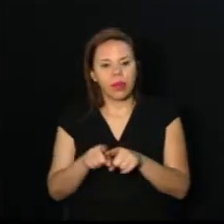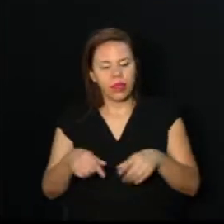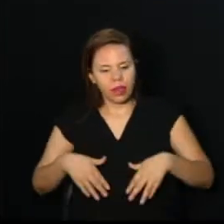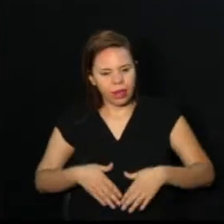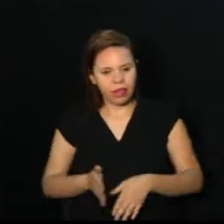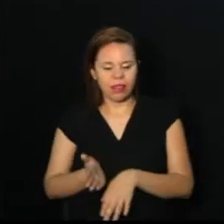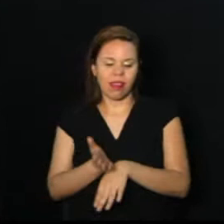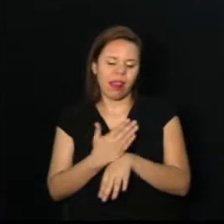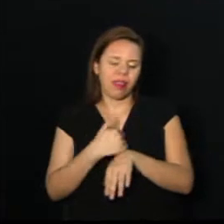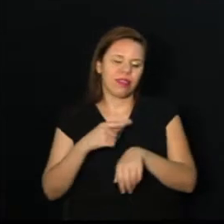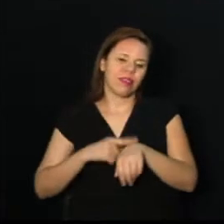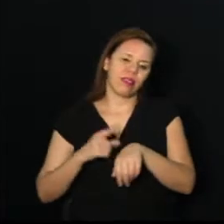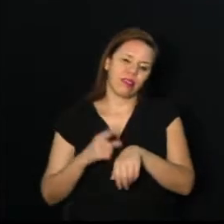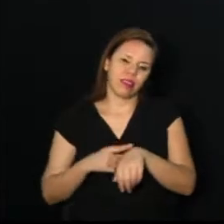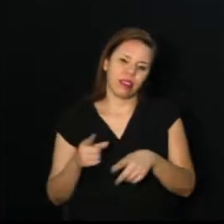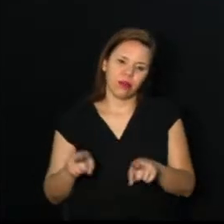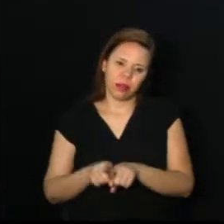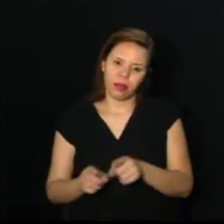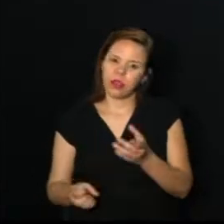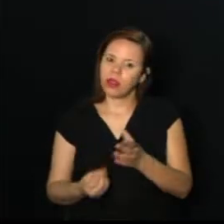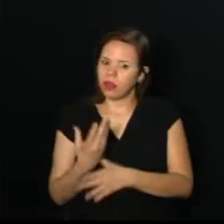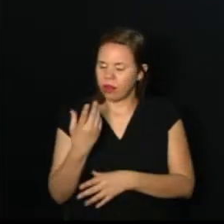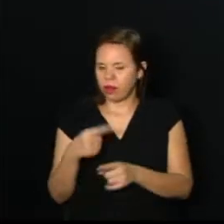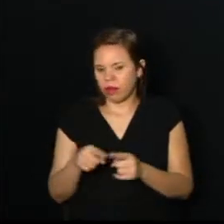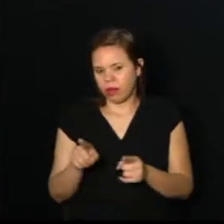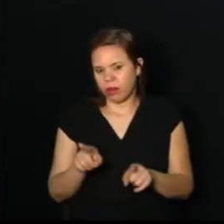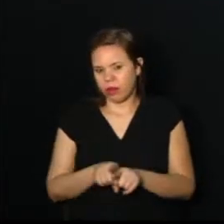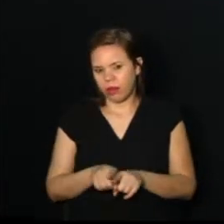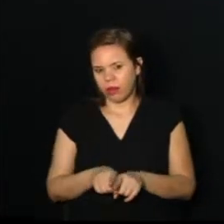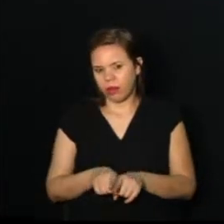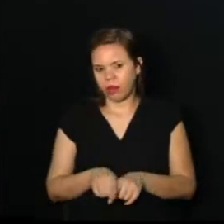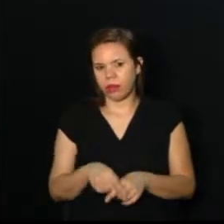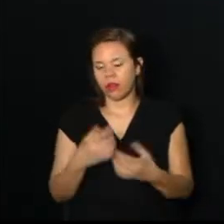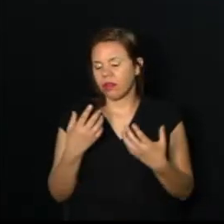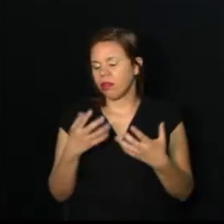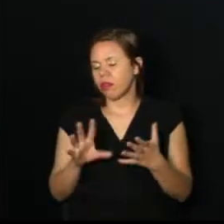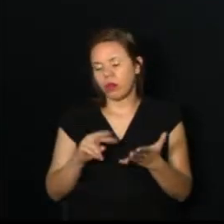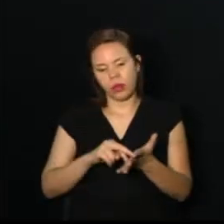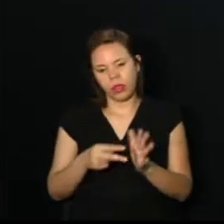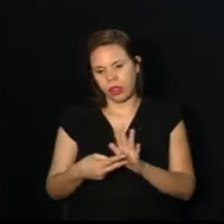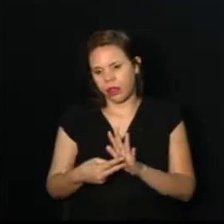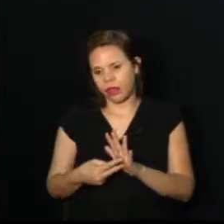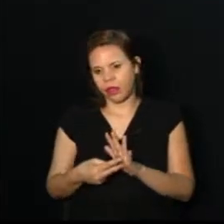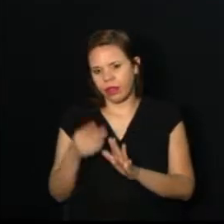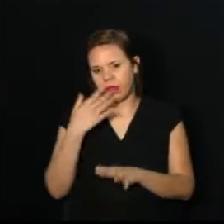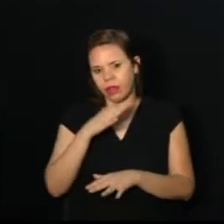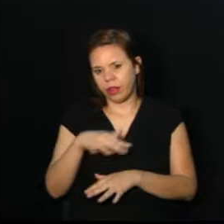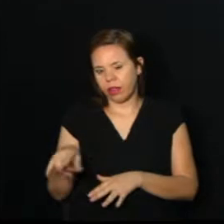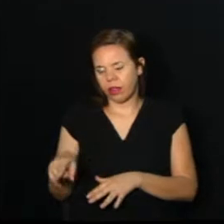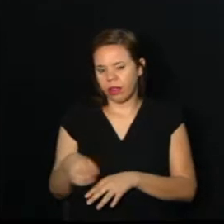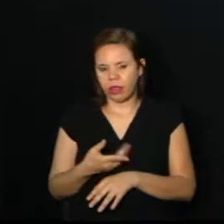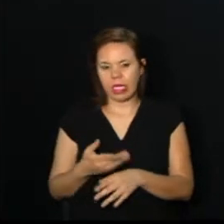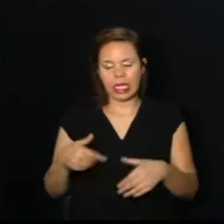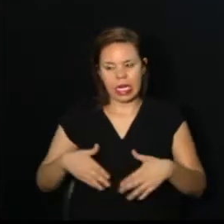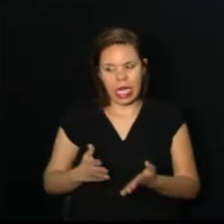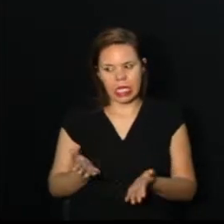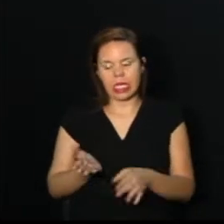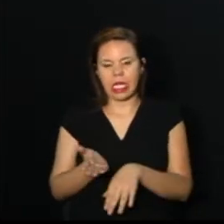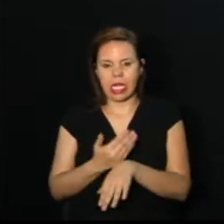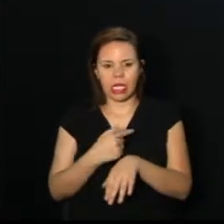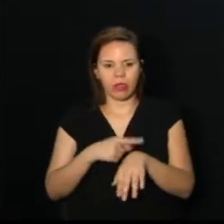Prematuridade, um outro alerta. Não quer dizer que as crianças que sejam